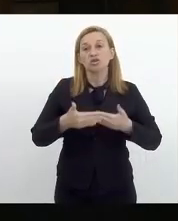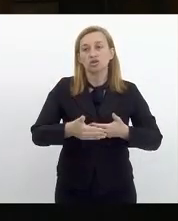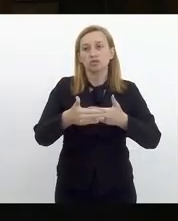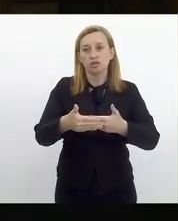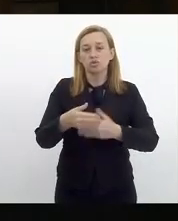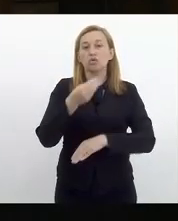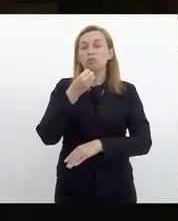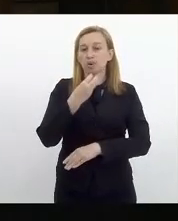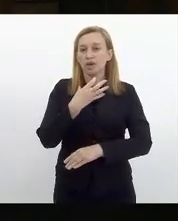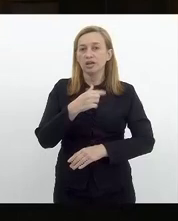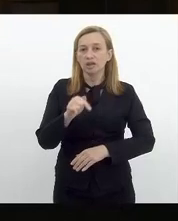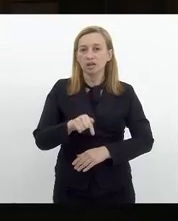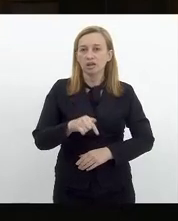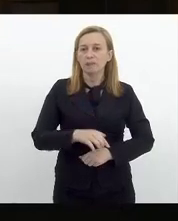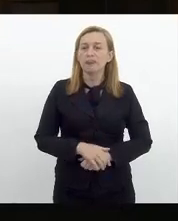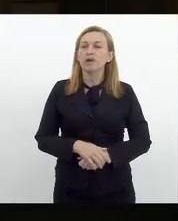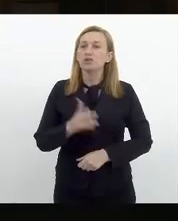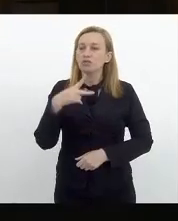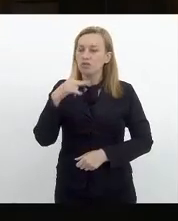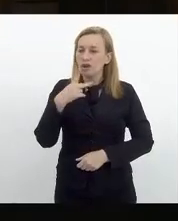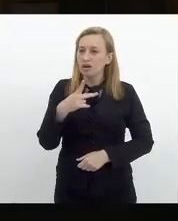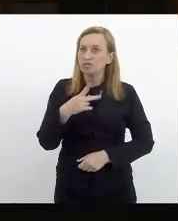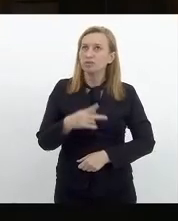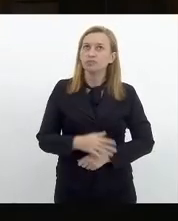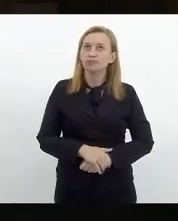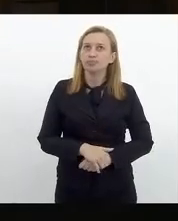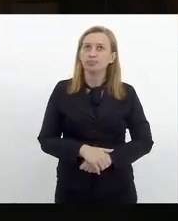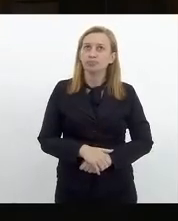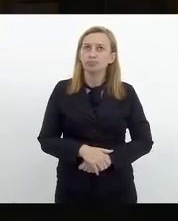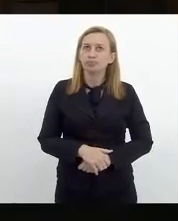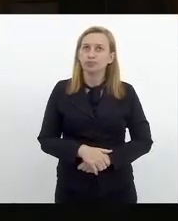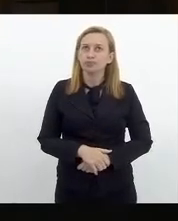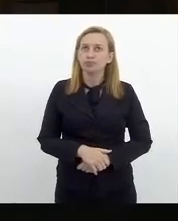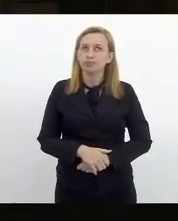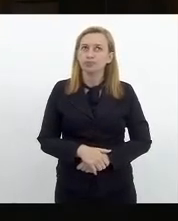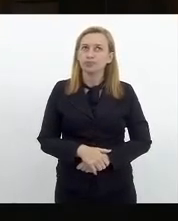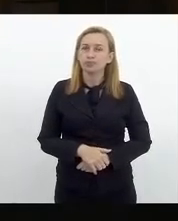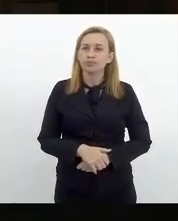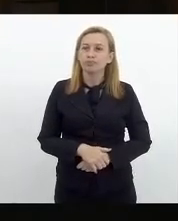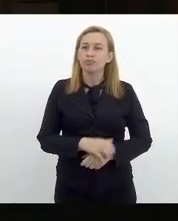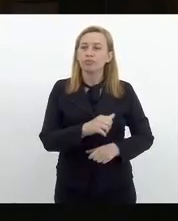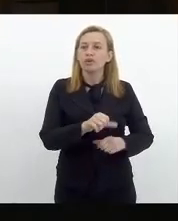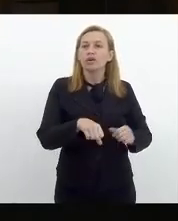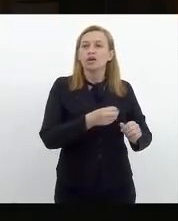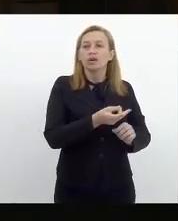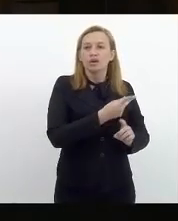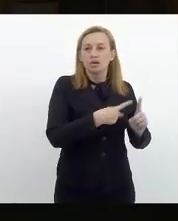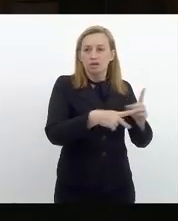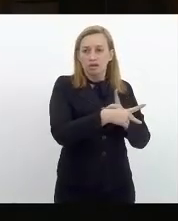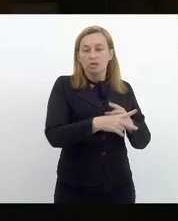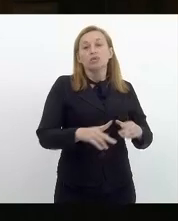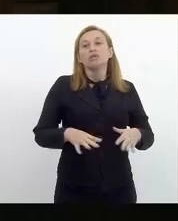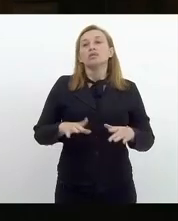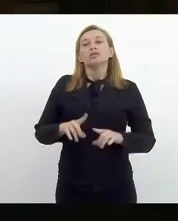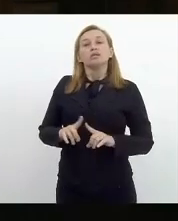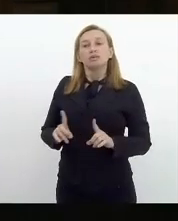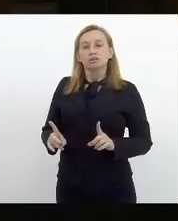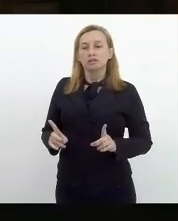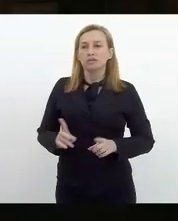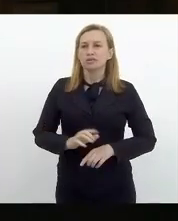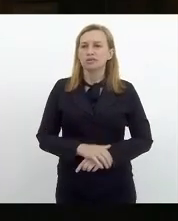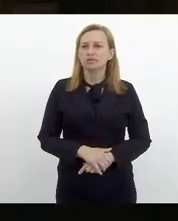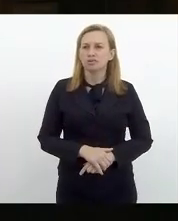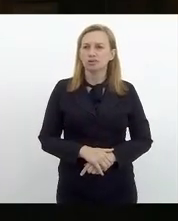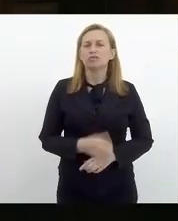Sou bastante aqui é quando falamos da da reforma da Previdência não entanto